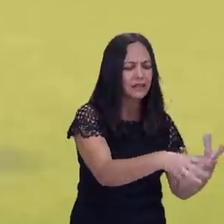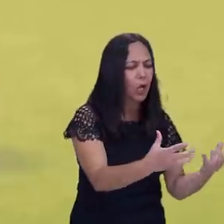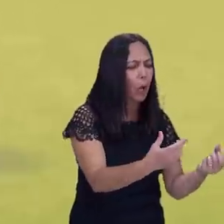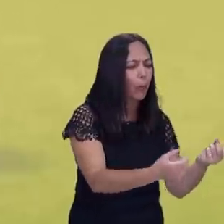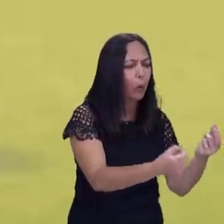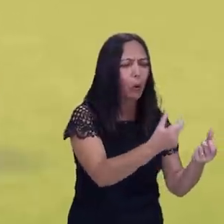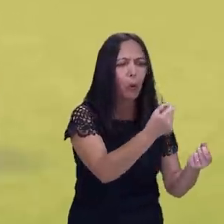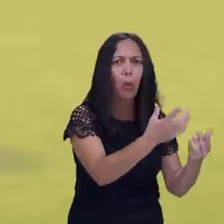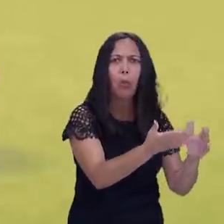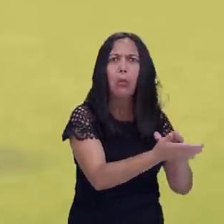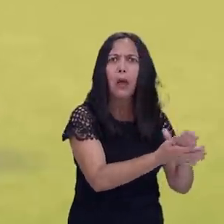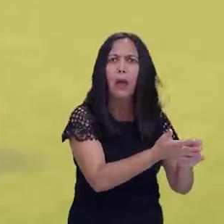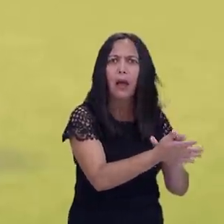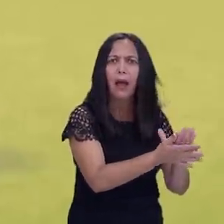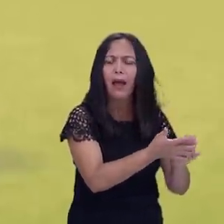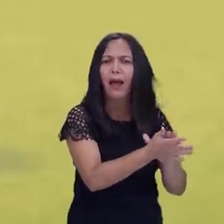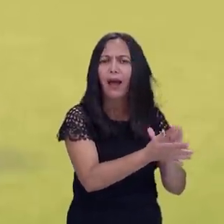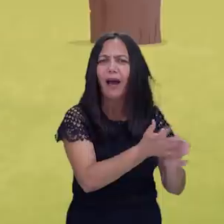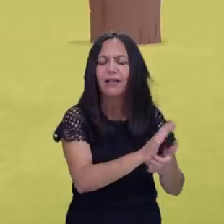Cadê as bolhas?